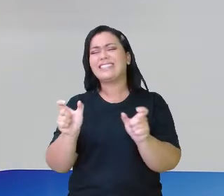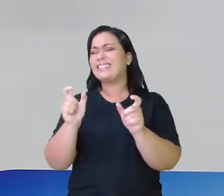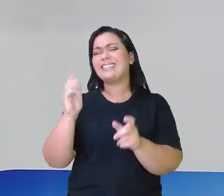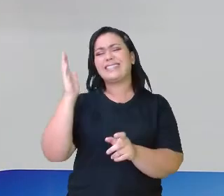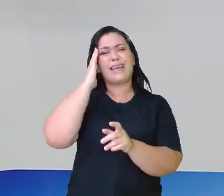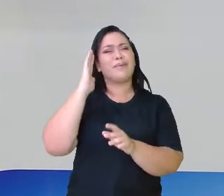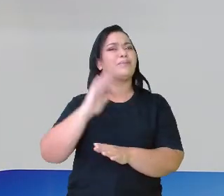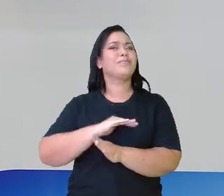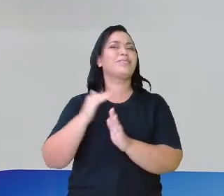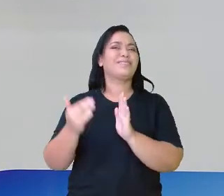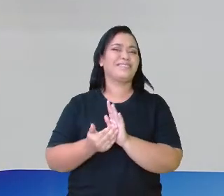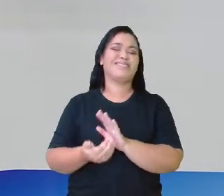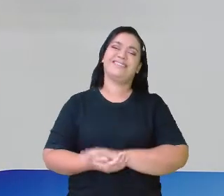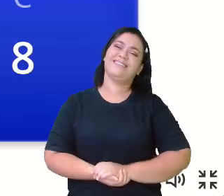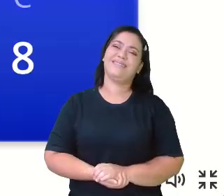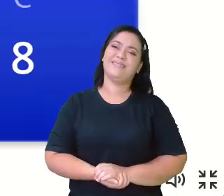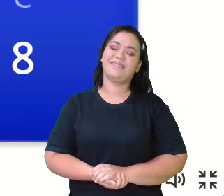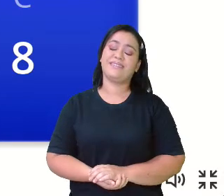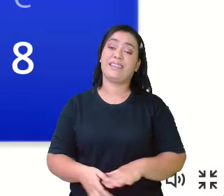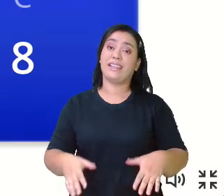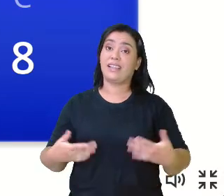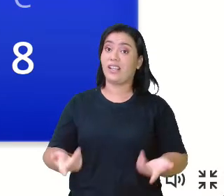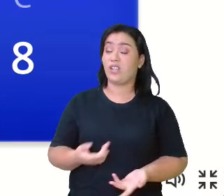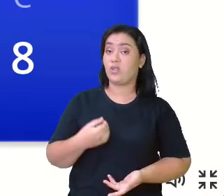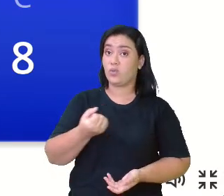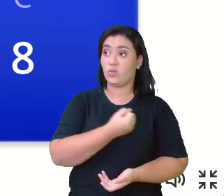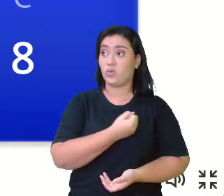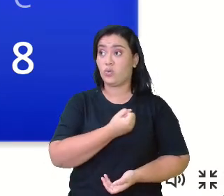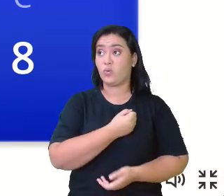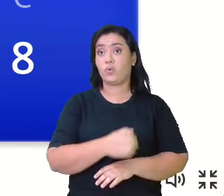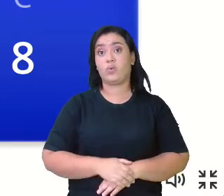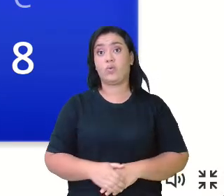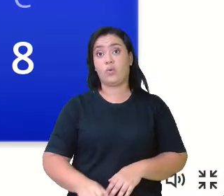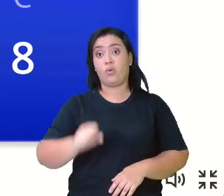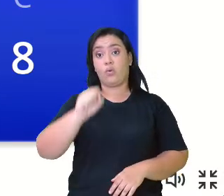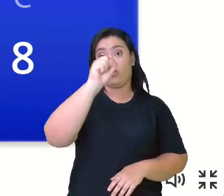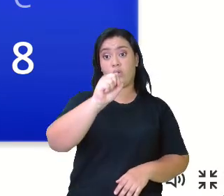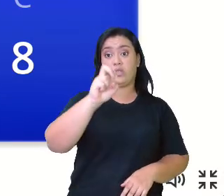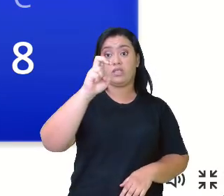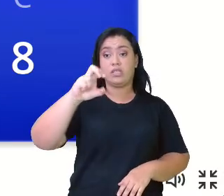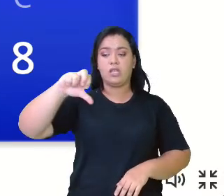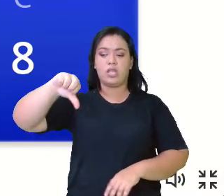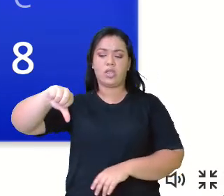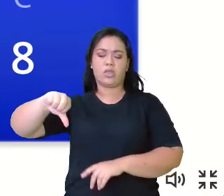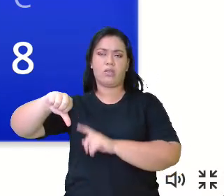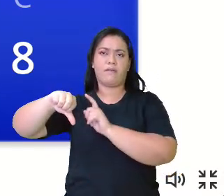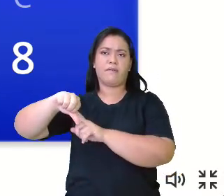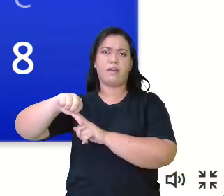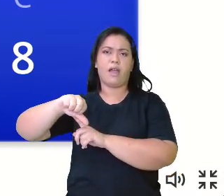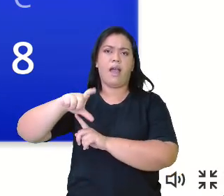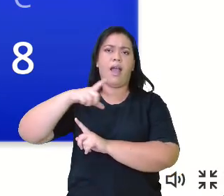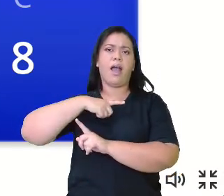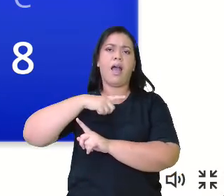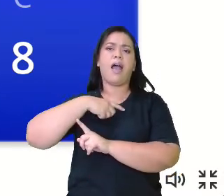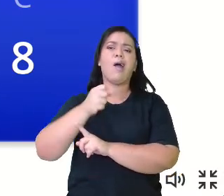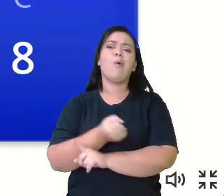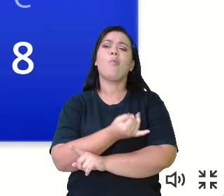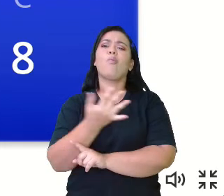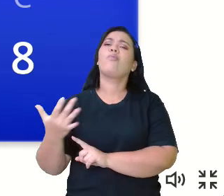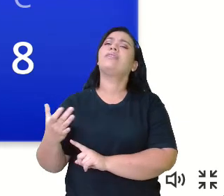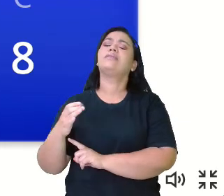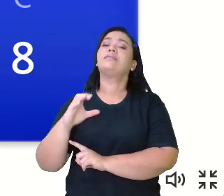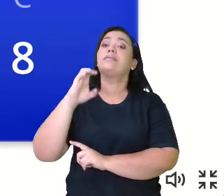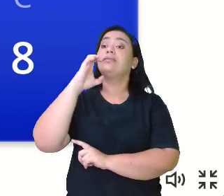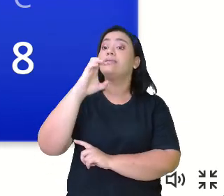tudo. Olha o próximo agora. No número 8, 5 e 9, encontramos quantas centenas,